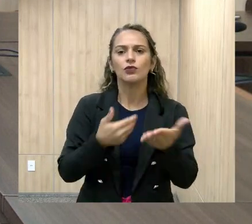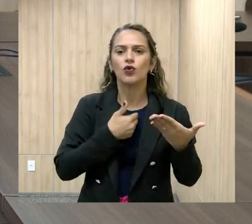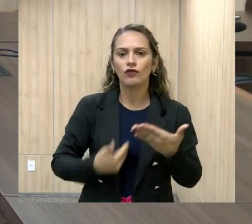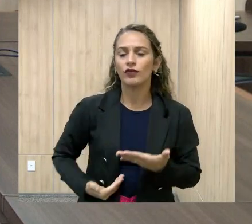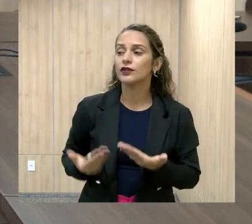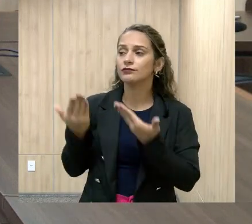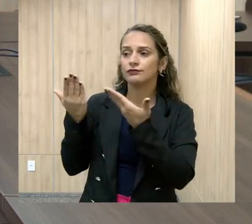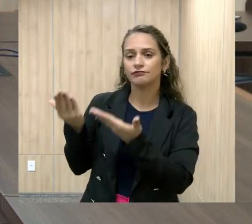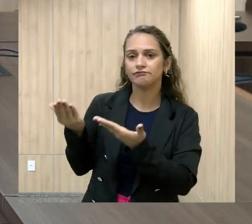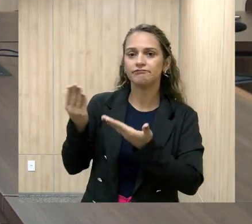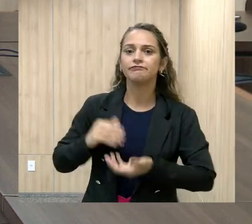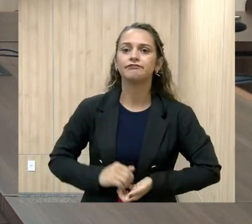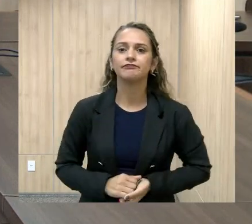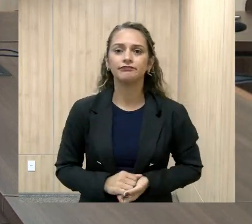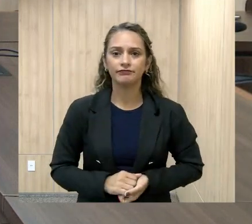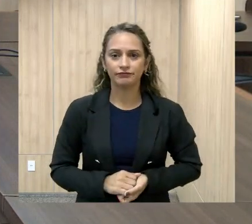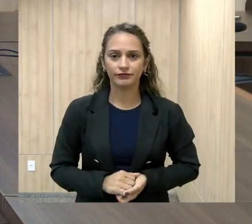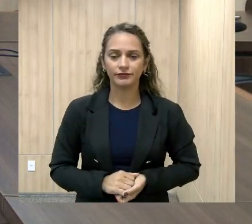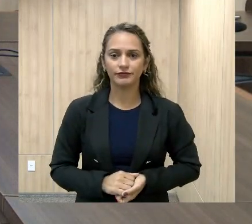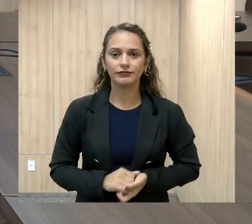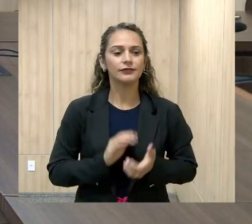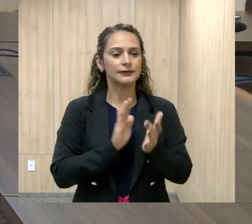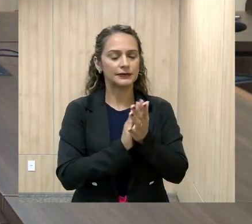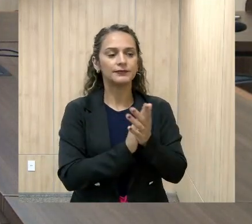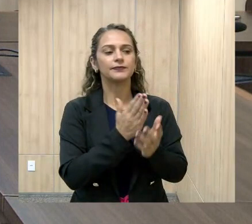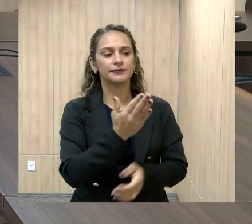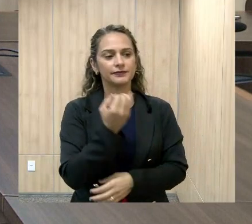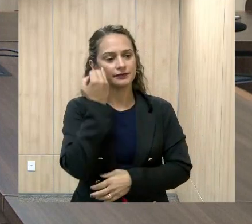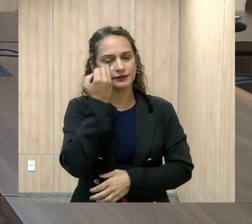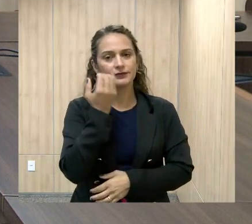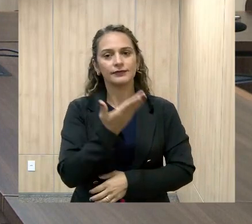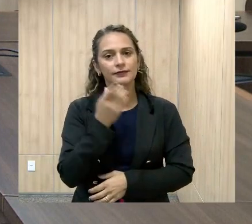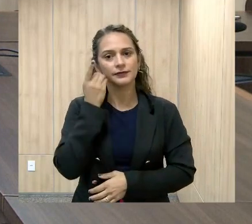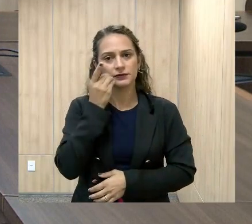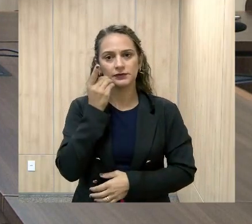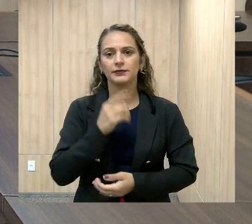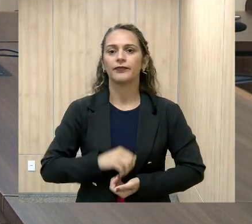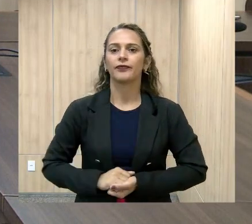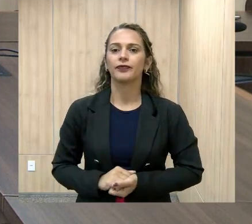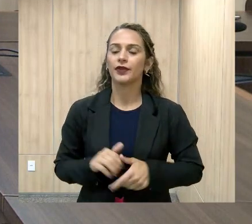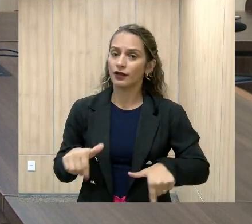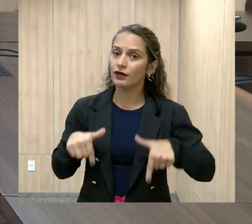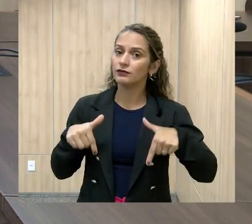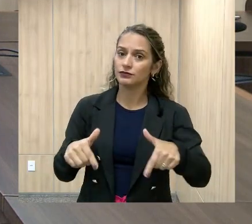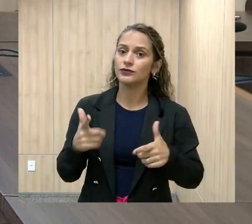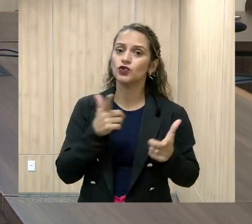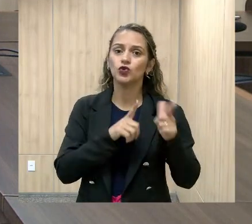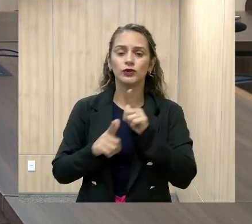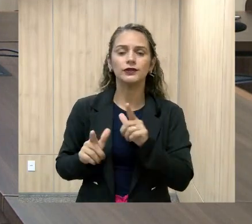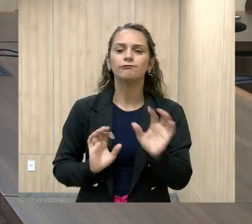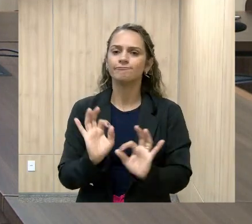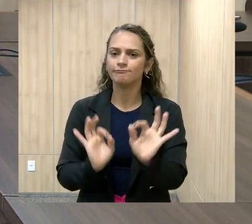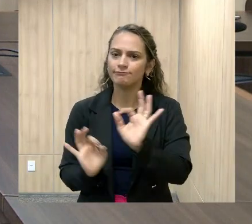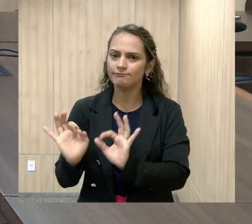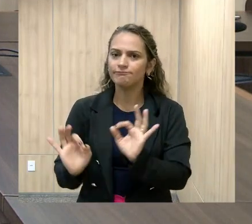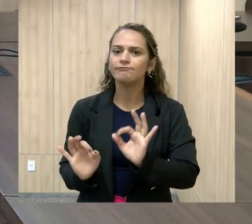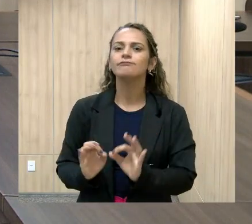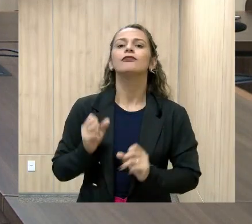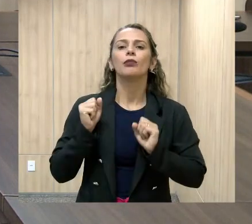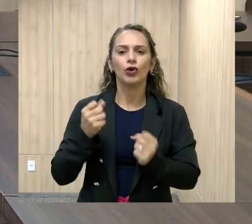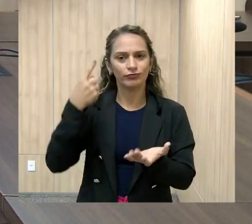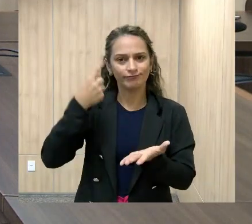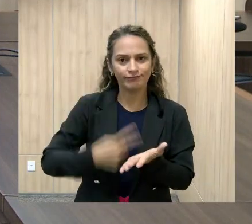para o governo do estado Parabéns deputada Ieda é assim com ação que a gente muda o estado de Rondônia